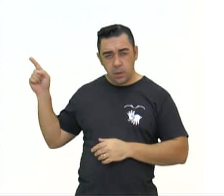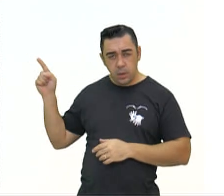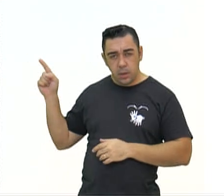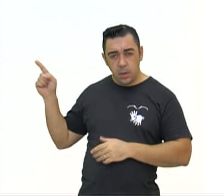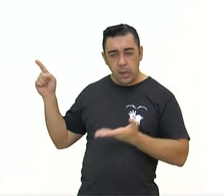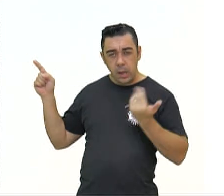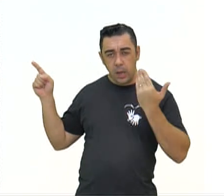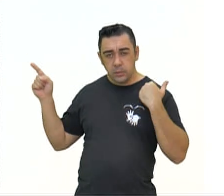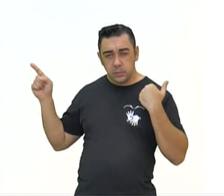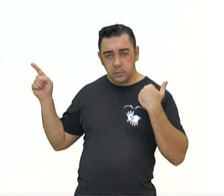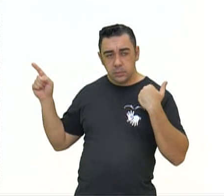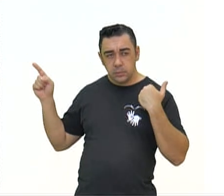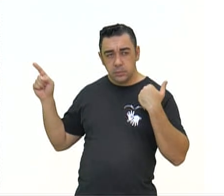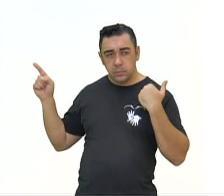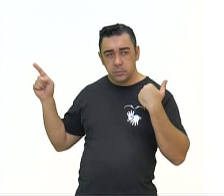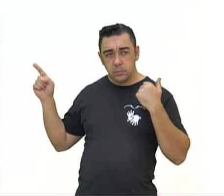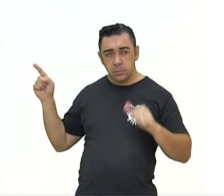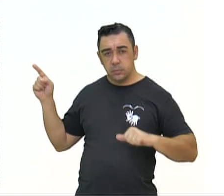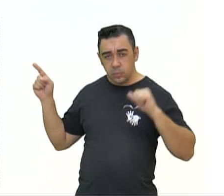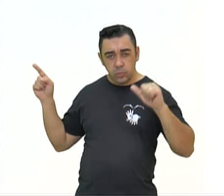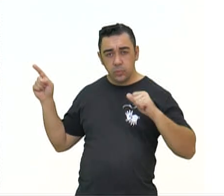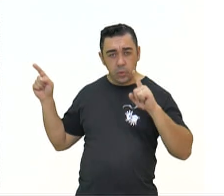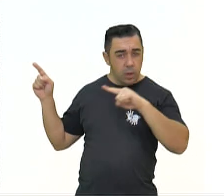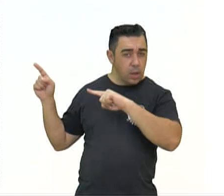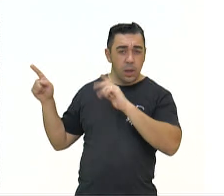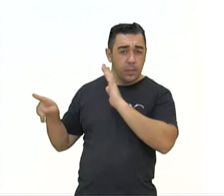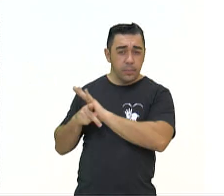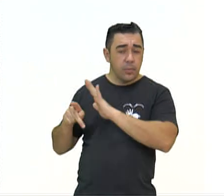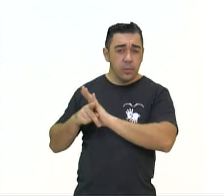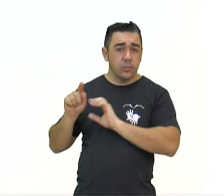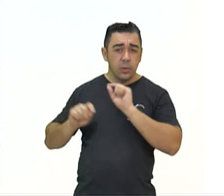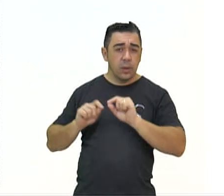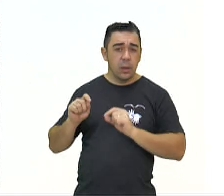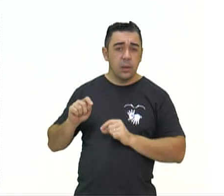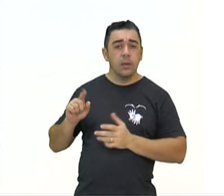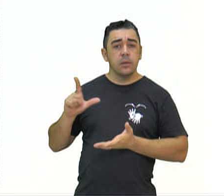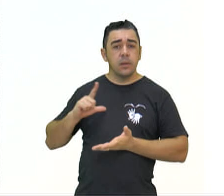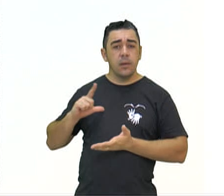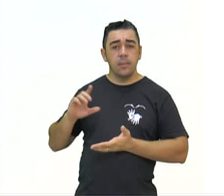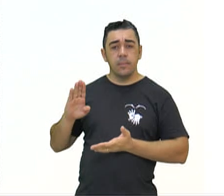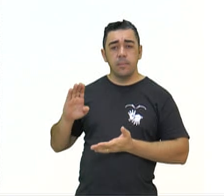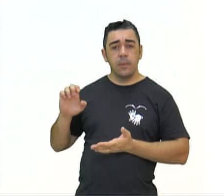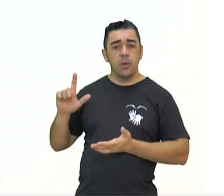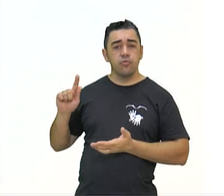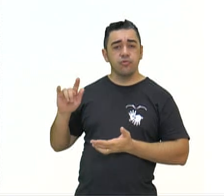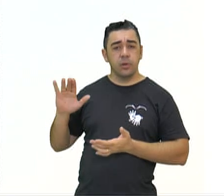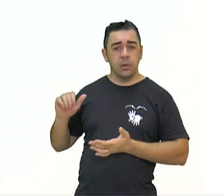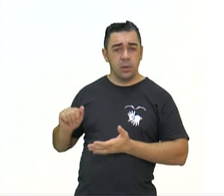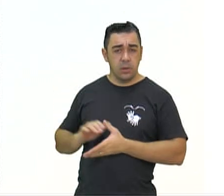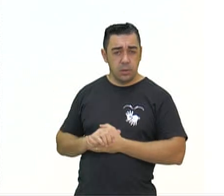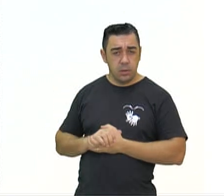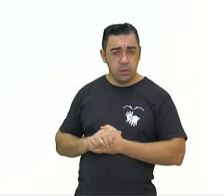desse jeito. Por exemplo, aqui era o Congo belga, né? Onde está Ruanda, e a Alemanha,